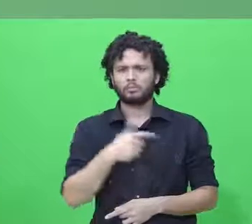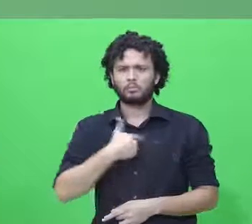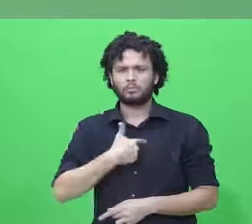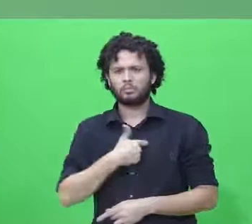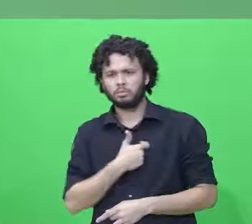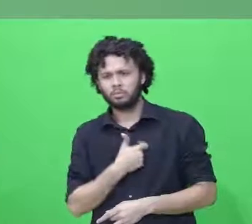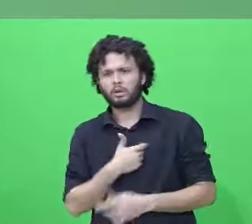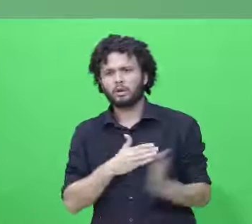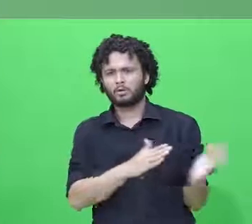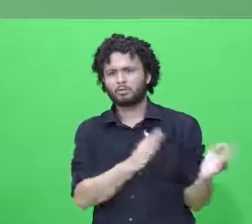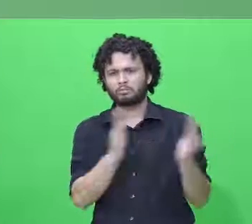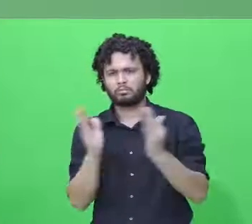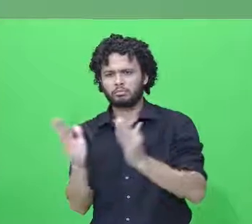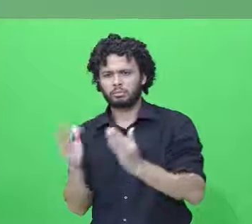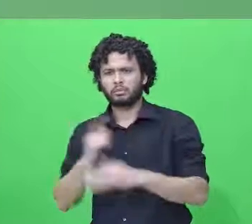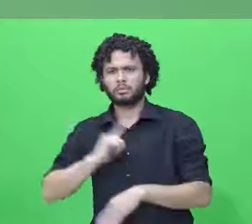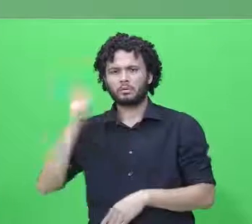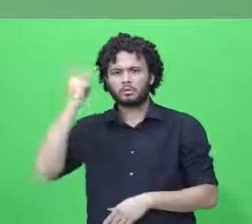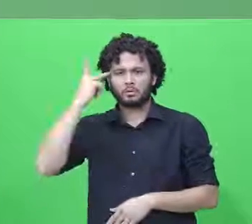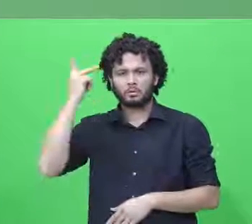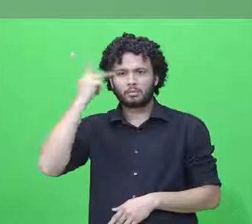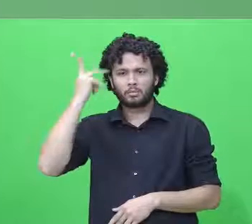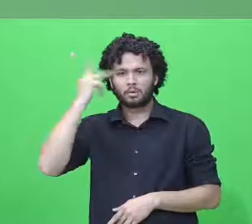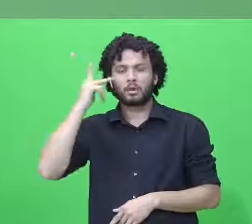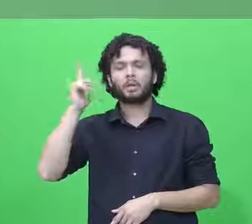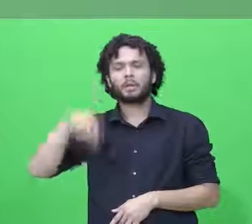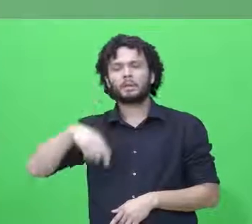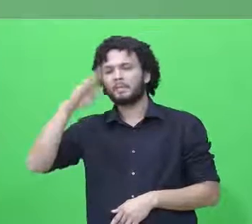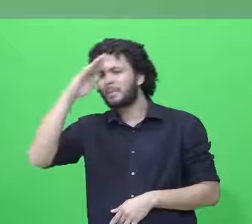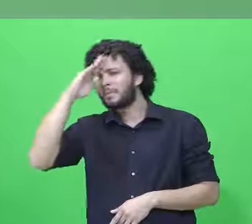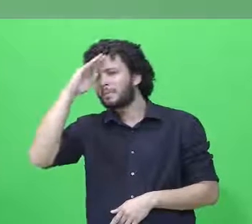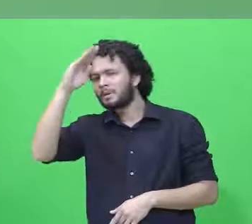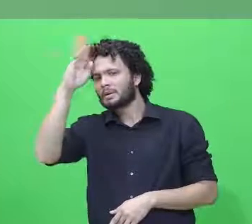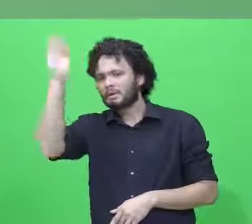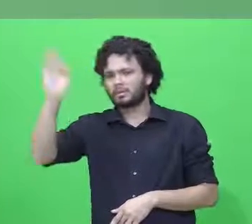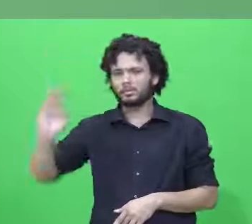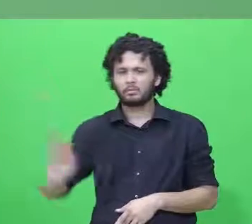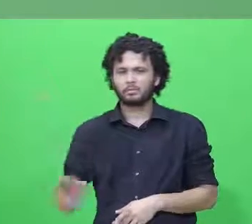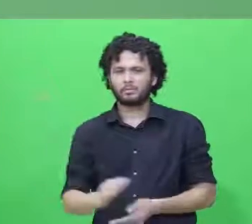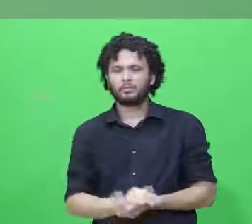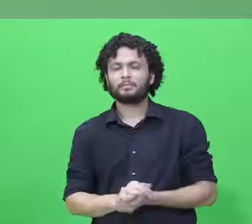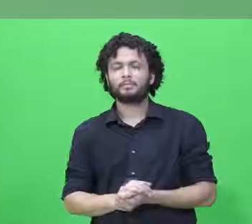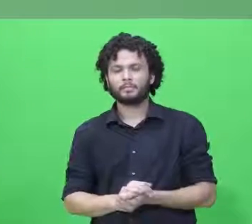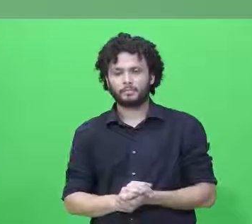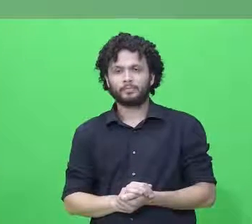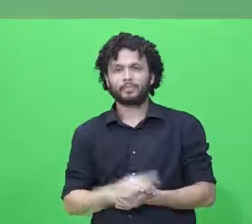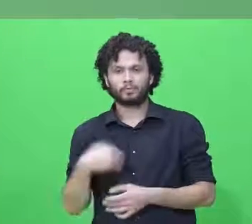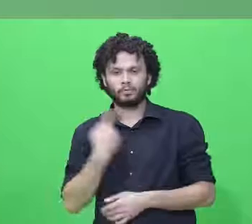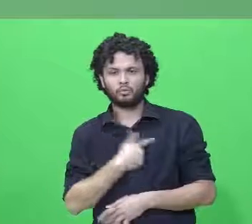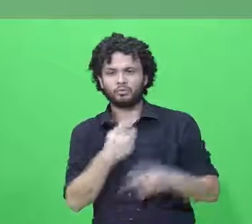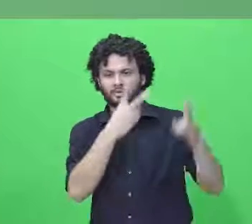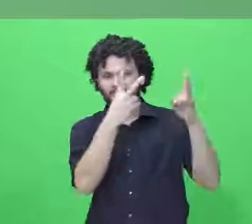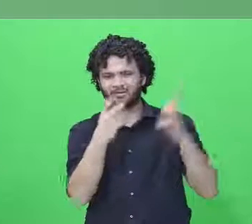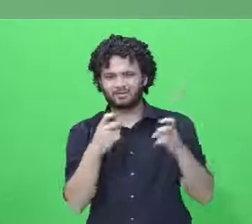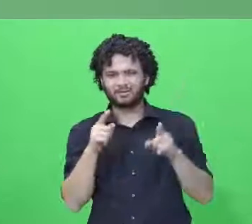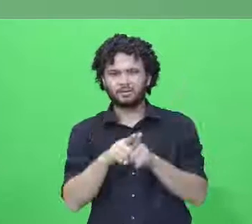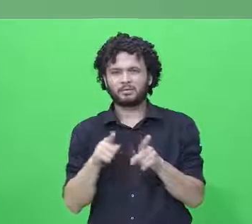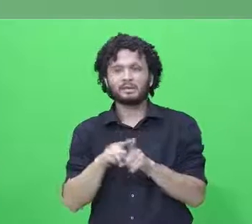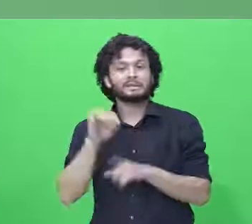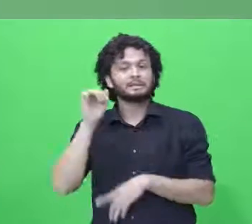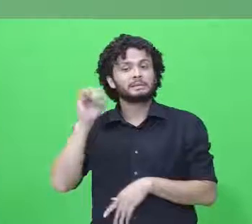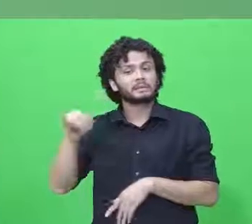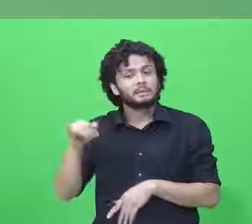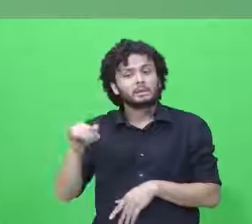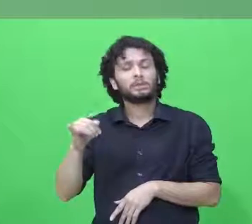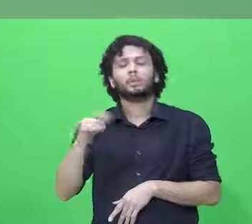nesse período, São Paulo, então, sendo a maior oposição a esse governo varguista. E como nós vimos também, claro que se Vargas tem,